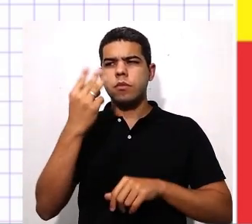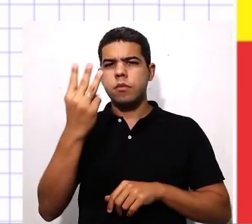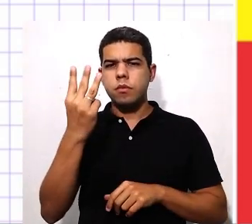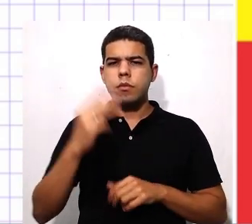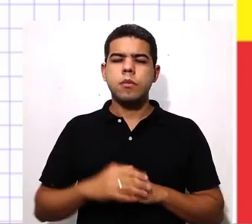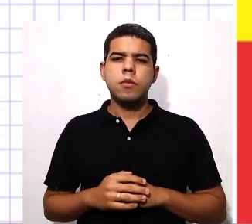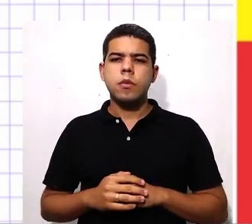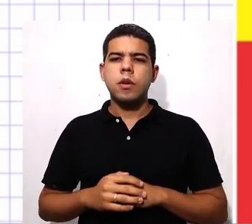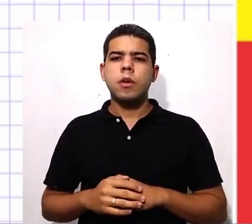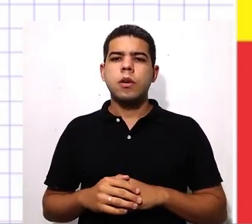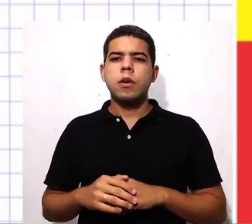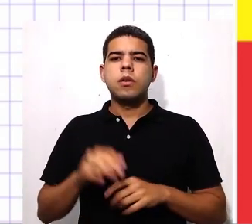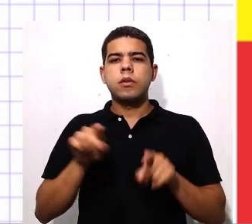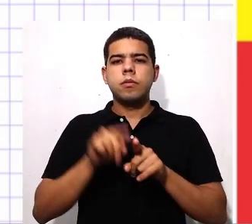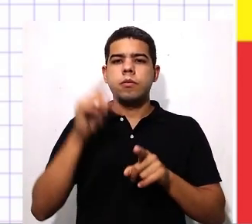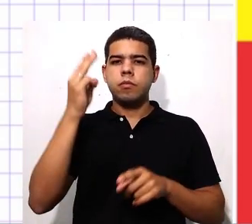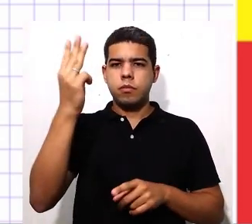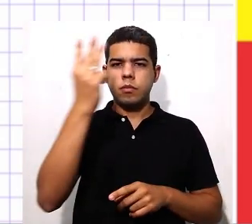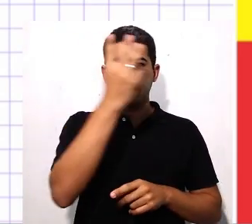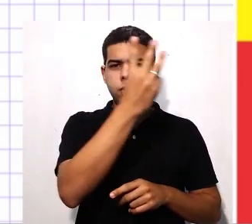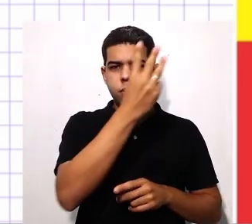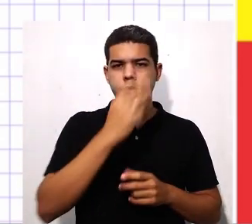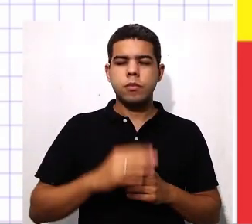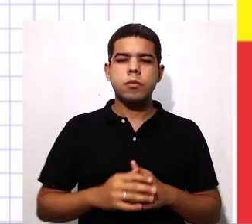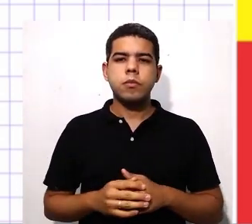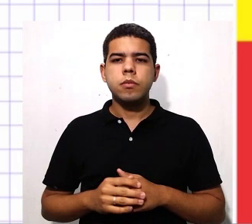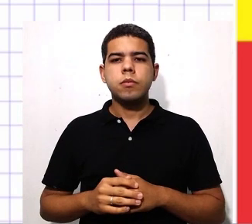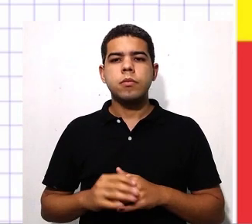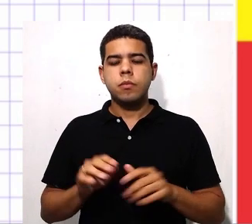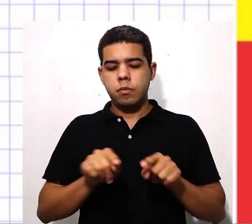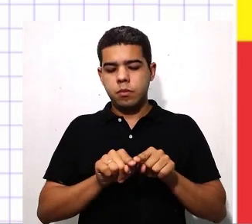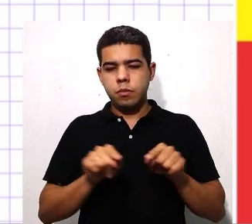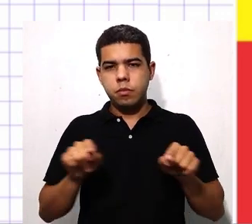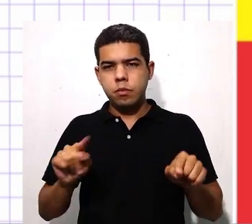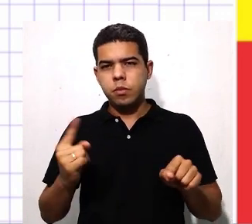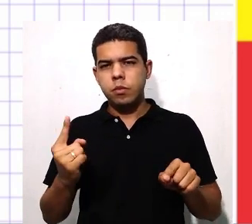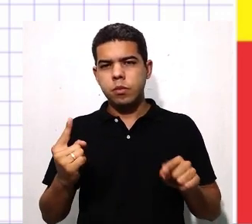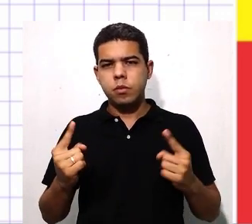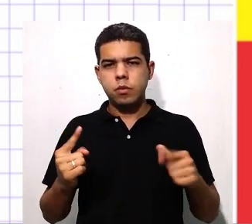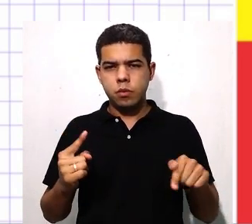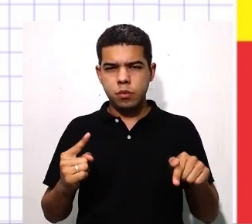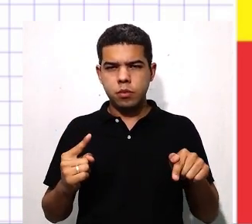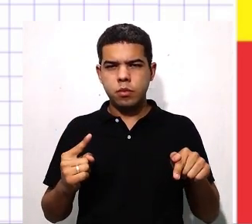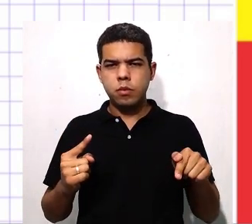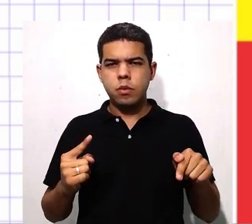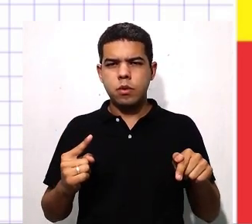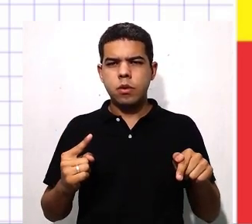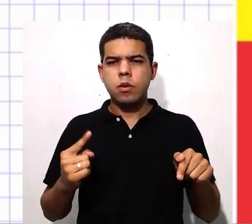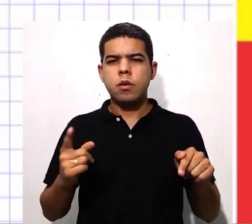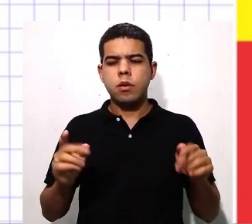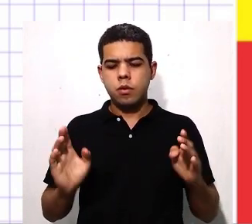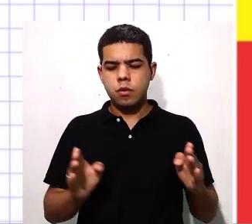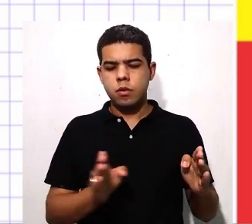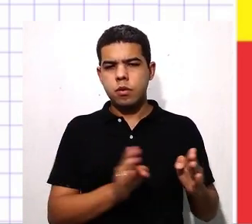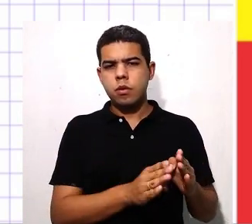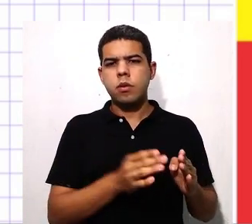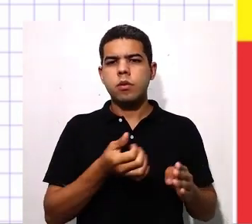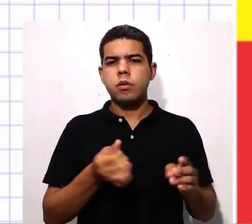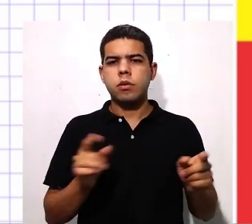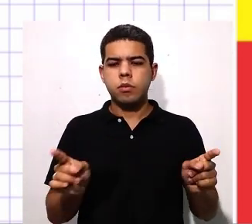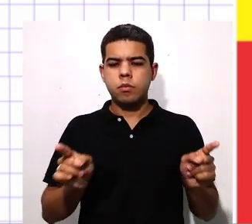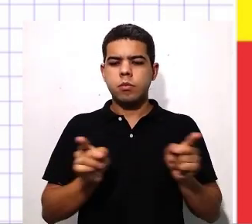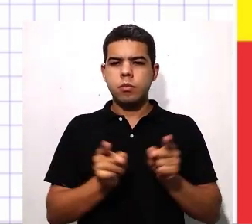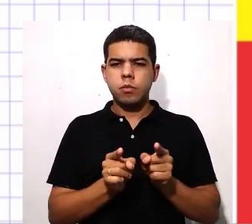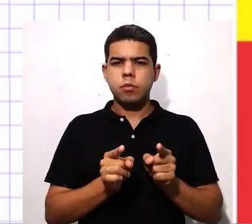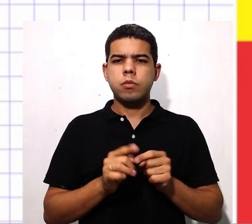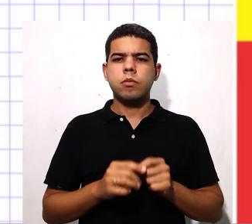3. Na parte horizontal, de 1 para 7, são 6 espaços. Então, vamos reduzir pela metade, terá 3 espaços. Por isso